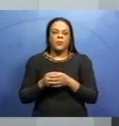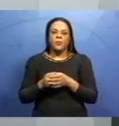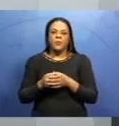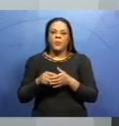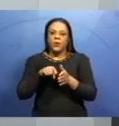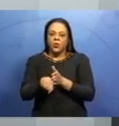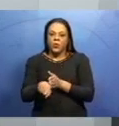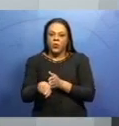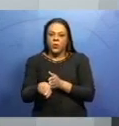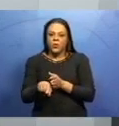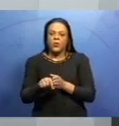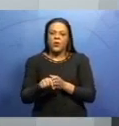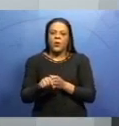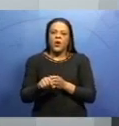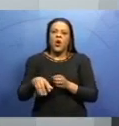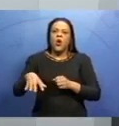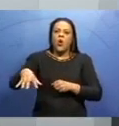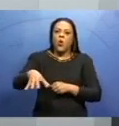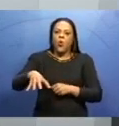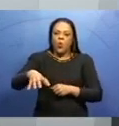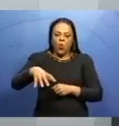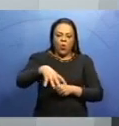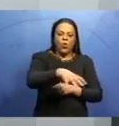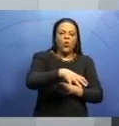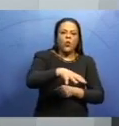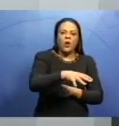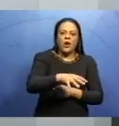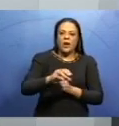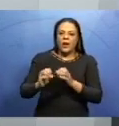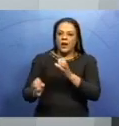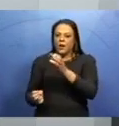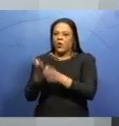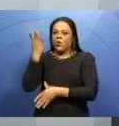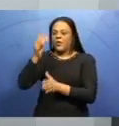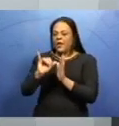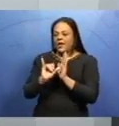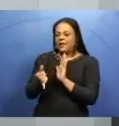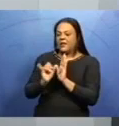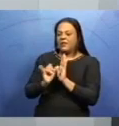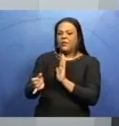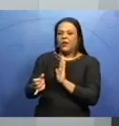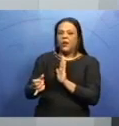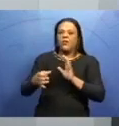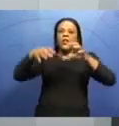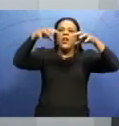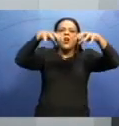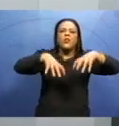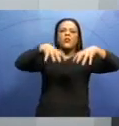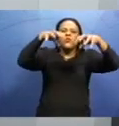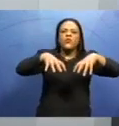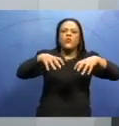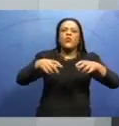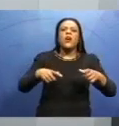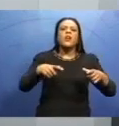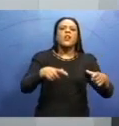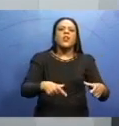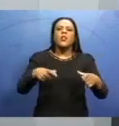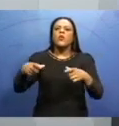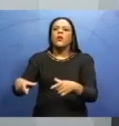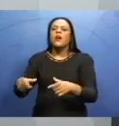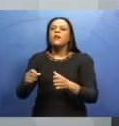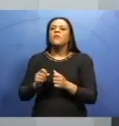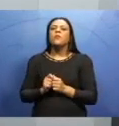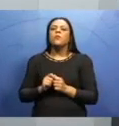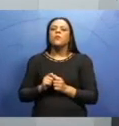Qual é o ambiente que passa a fábula A Causa da Chuva? Vocês lembram que ambiente que era? Onde